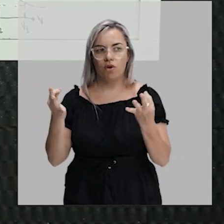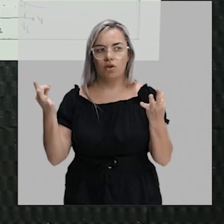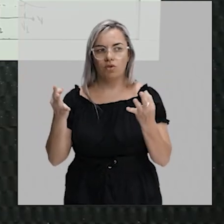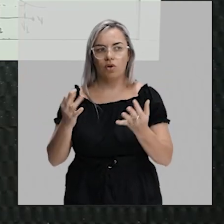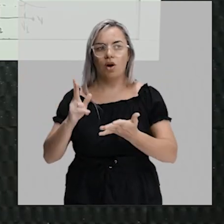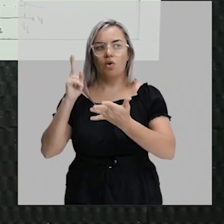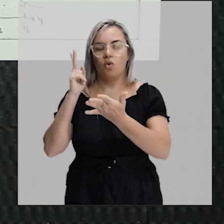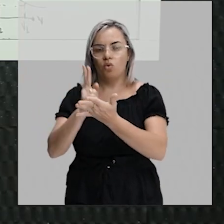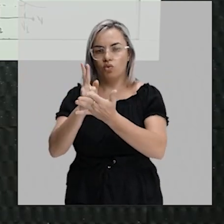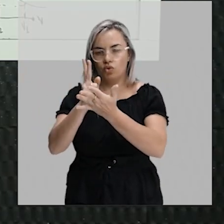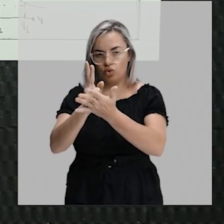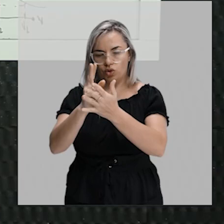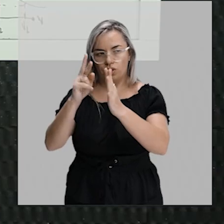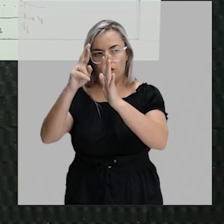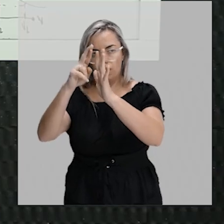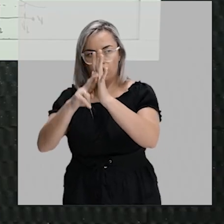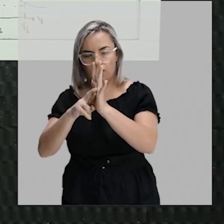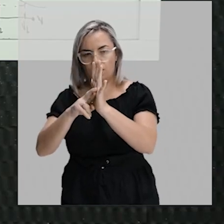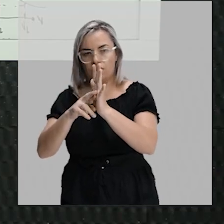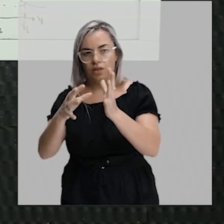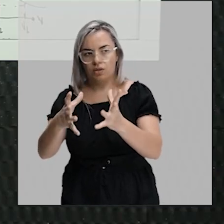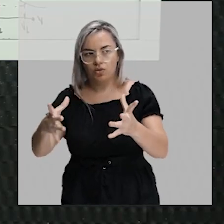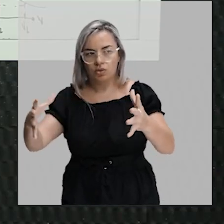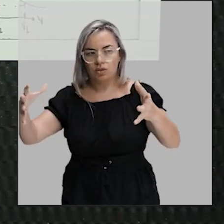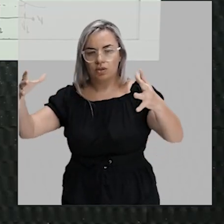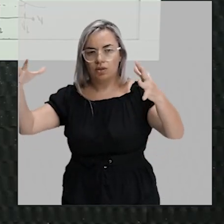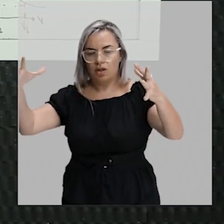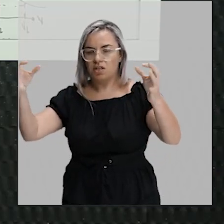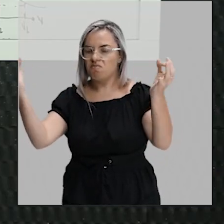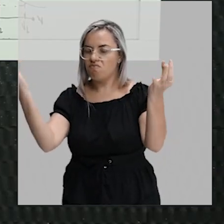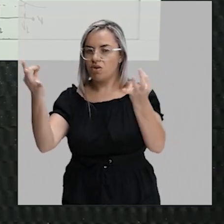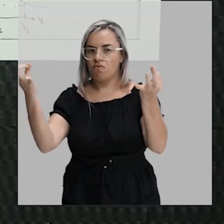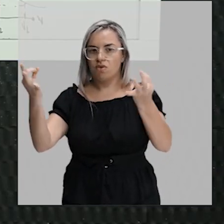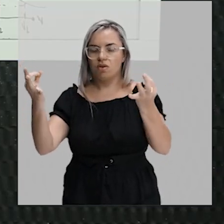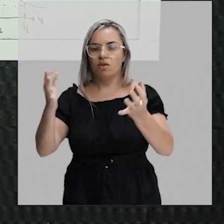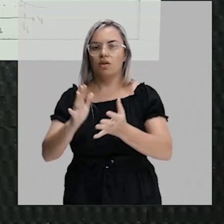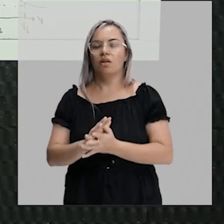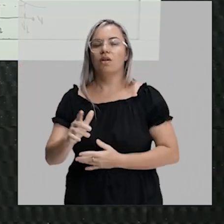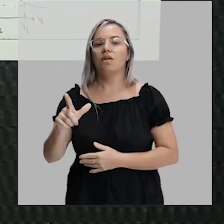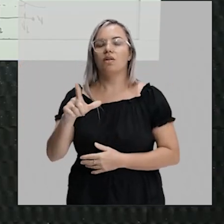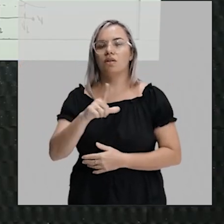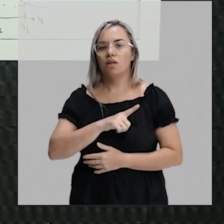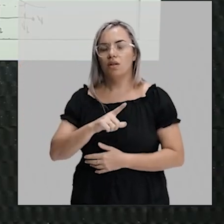Pronto. Esse R ele vai ter um valorzinho. Ele pode ser